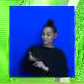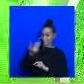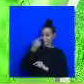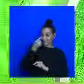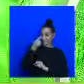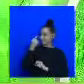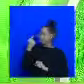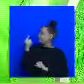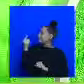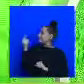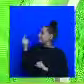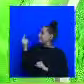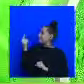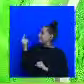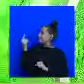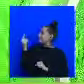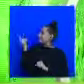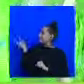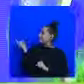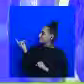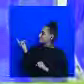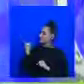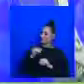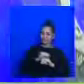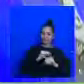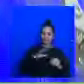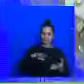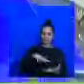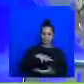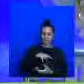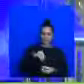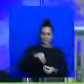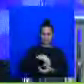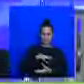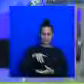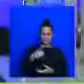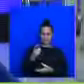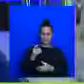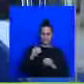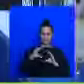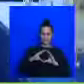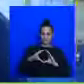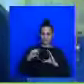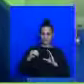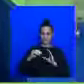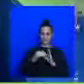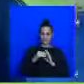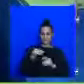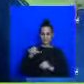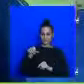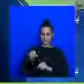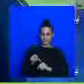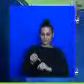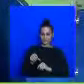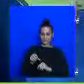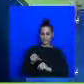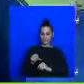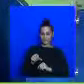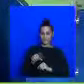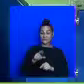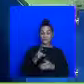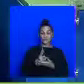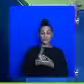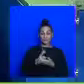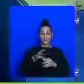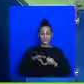Bola posicionada, valendo. Globo recarregado, embaralhando 10 bolas numeradas de 0 a 9.